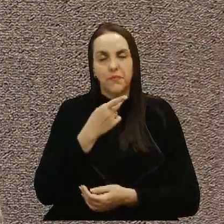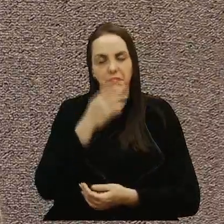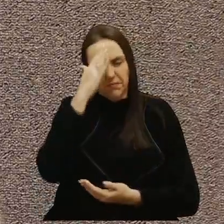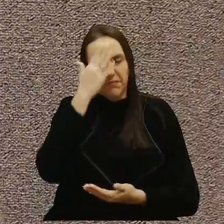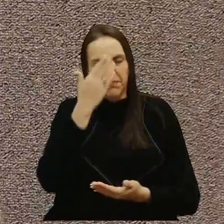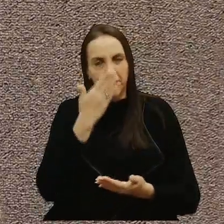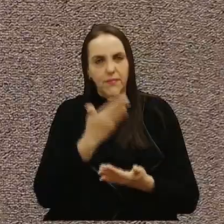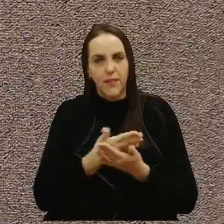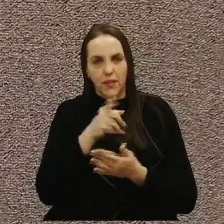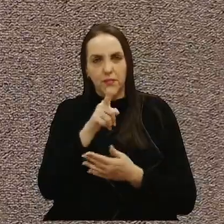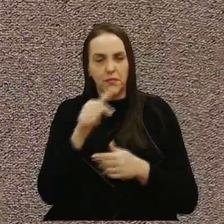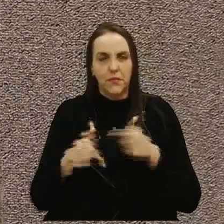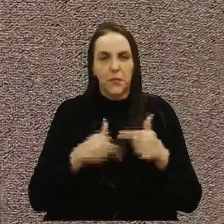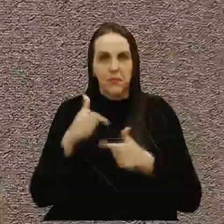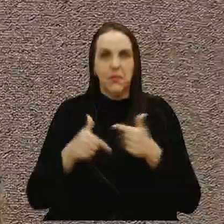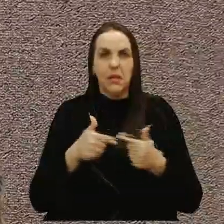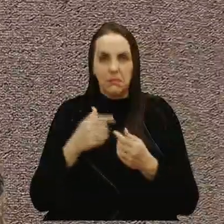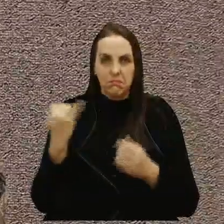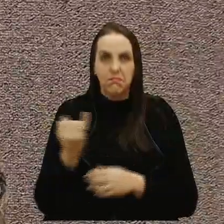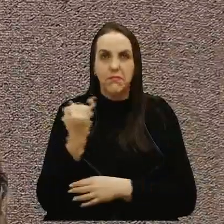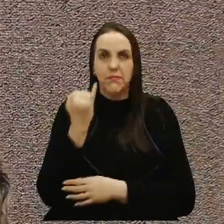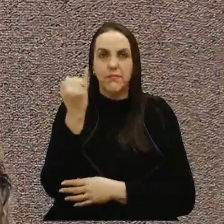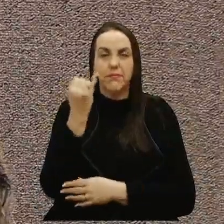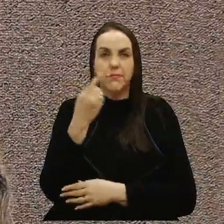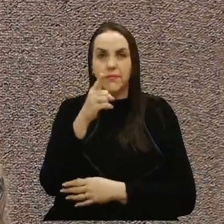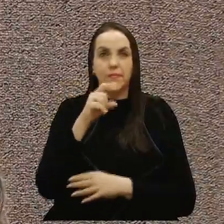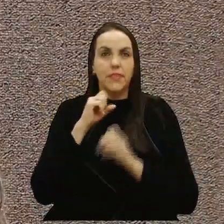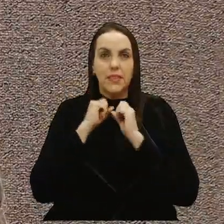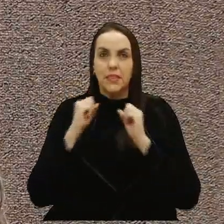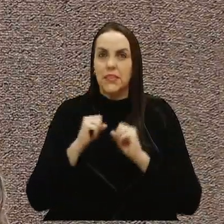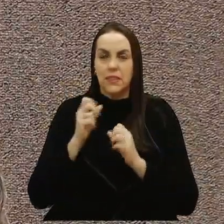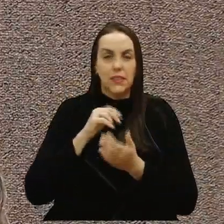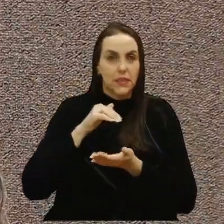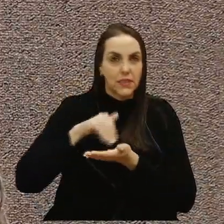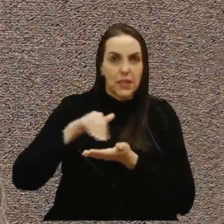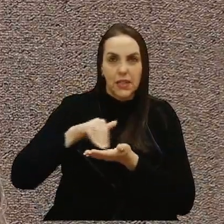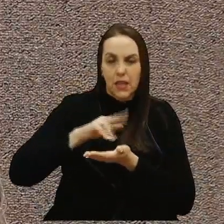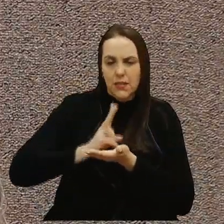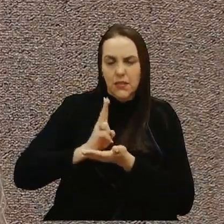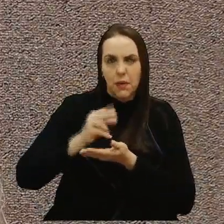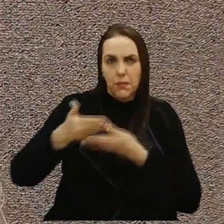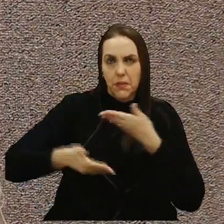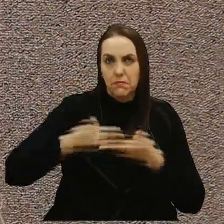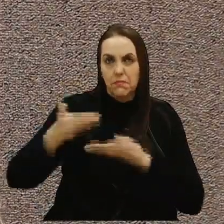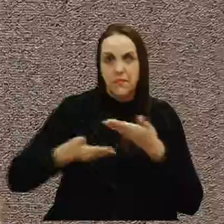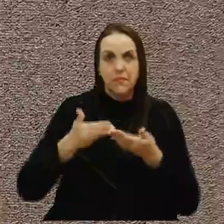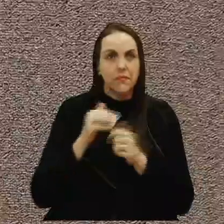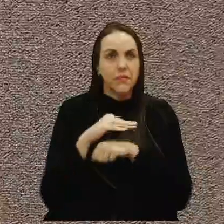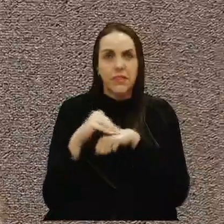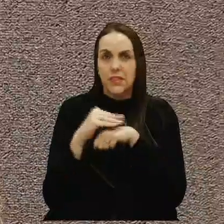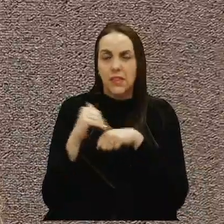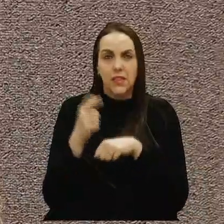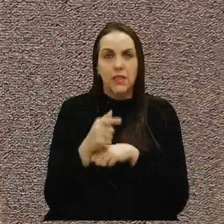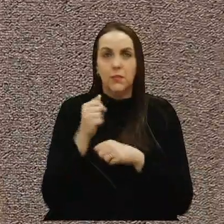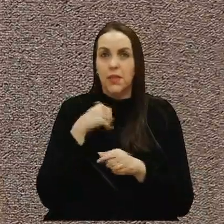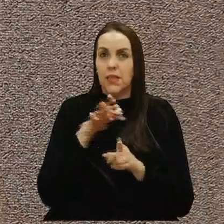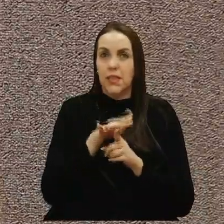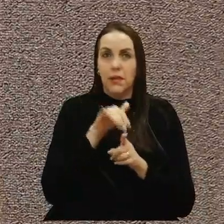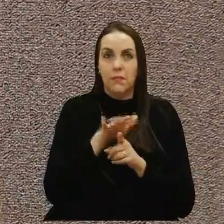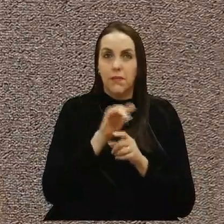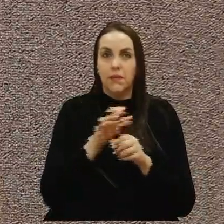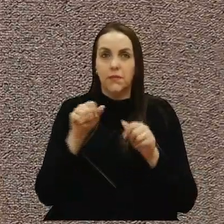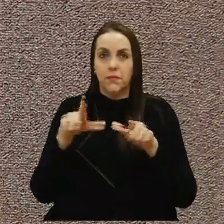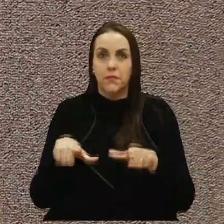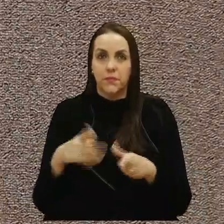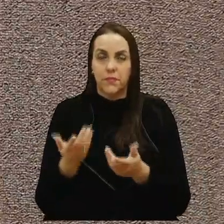grande trabalho, Jack, porque o senhor, como secretário, sempre me atendeu com muito carinho. Todas as demandas que foram levadas pelo meu gabinete, o senhor sempre deu